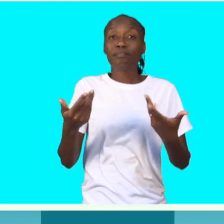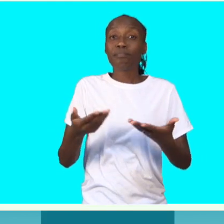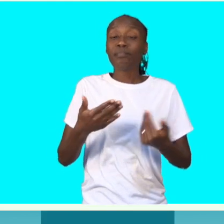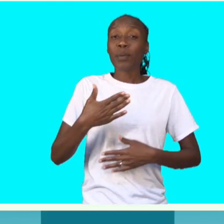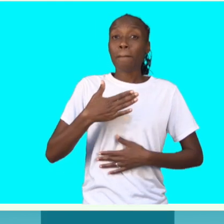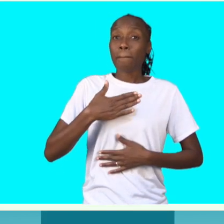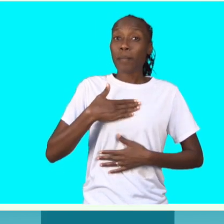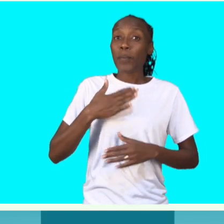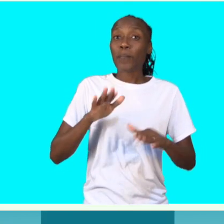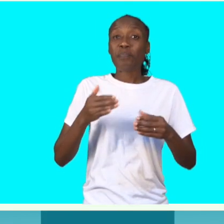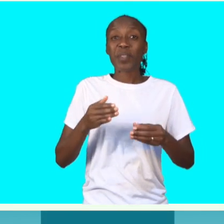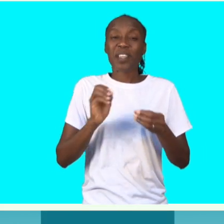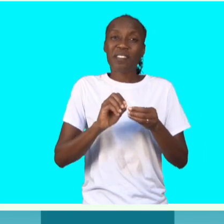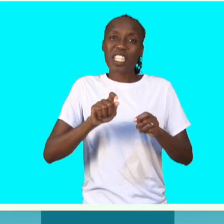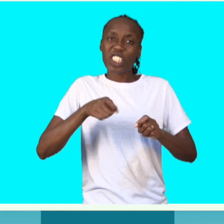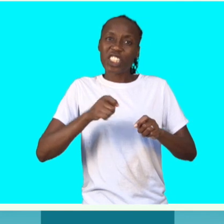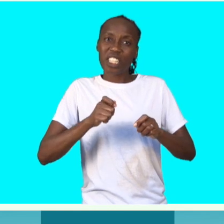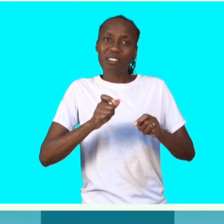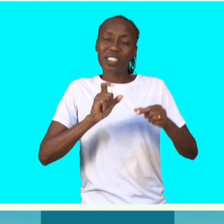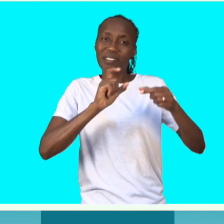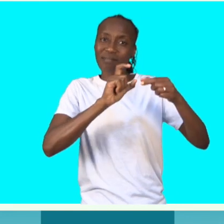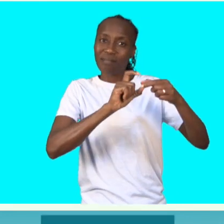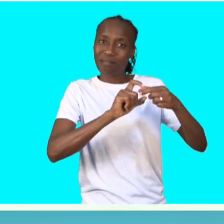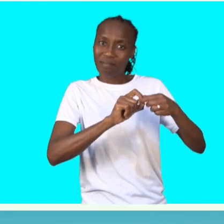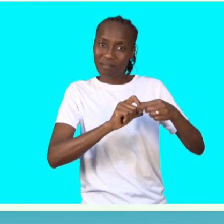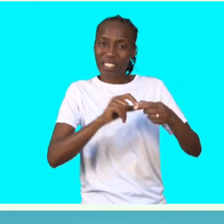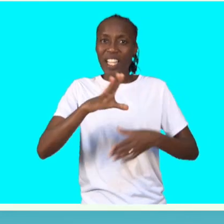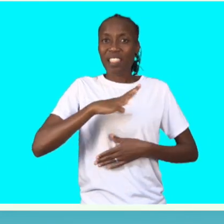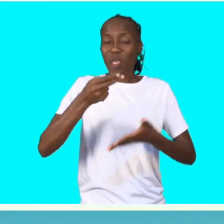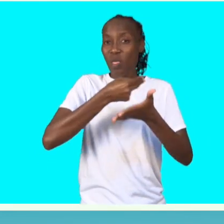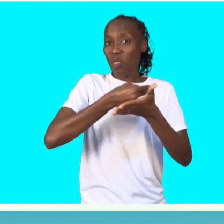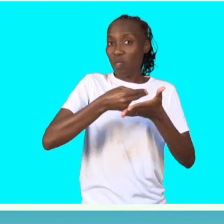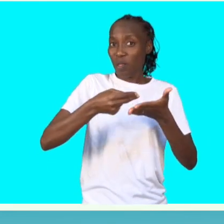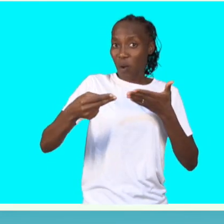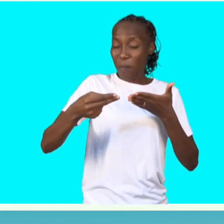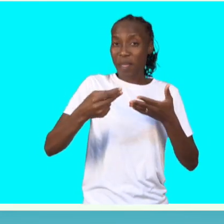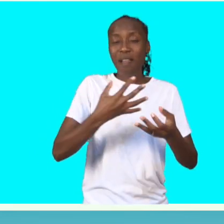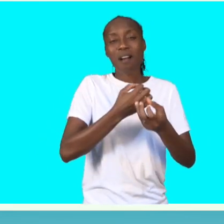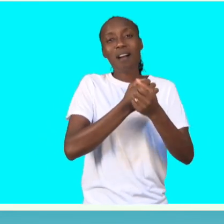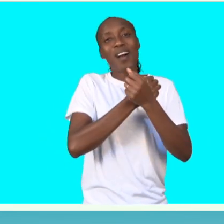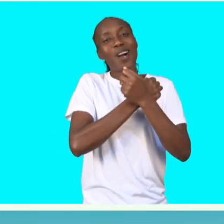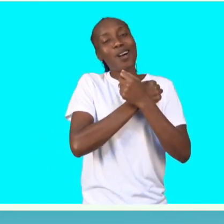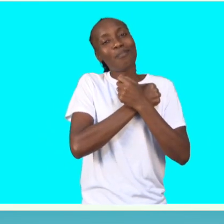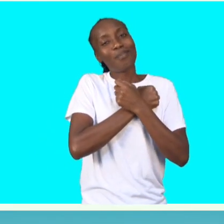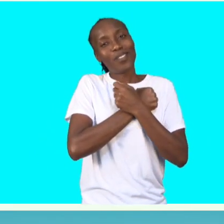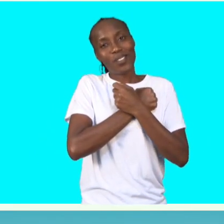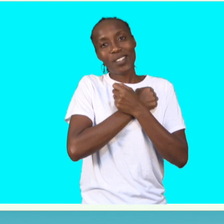o meu lindo chaveiro personalizado com o nome amor.